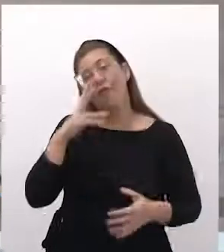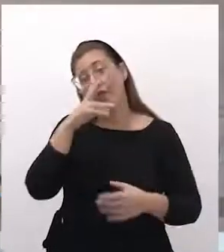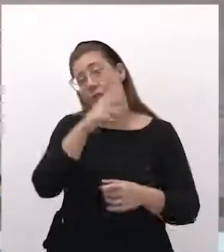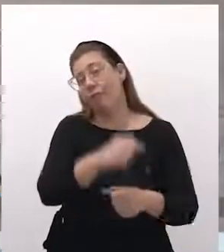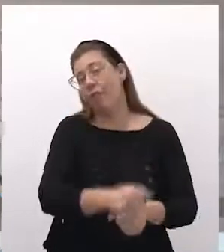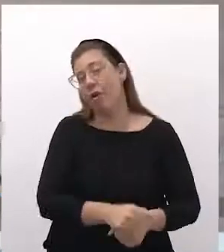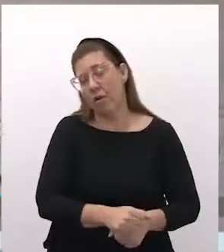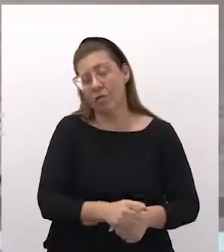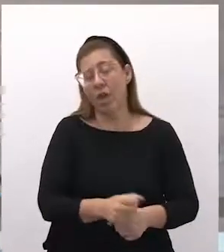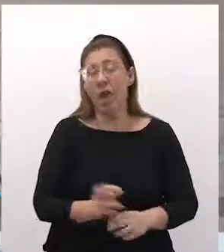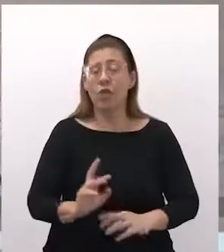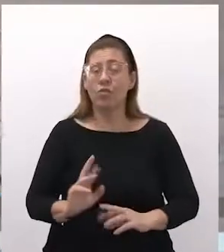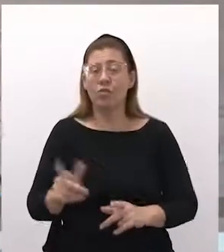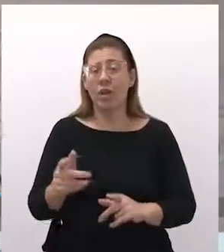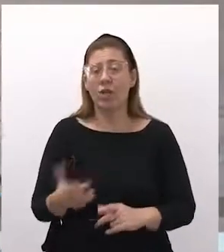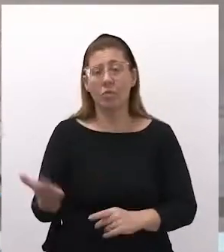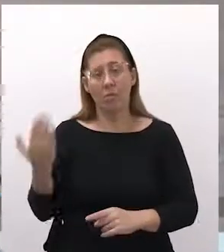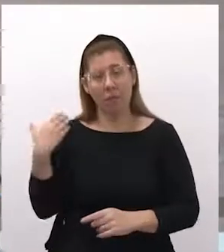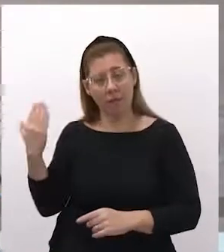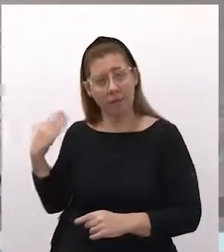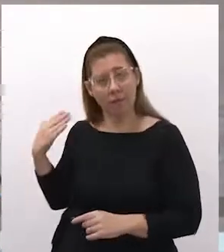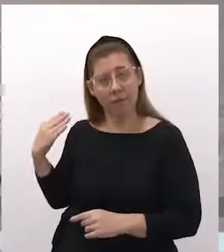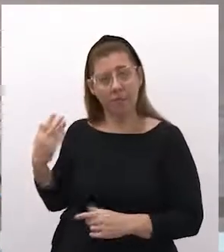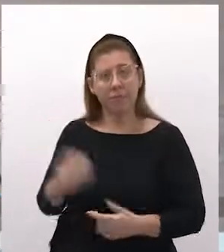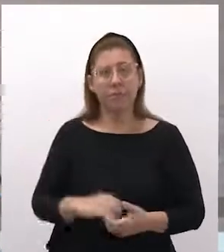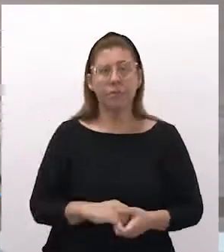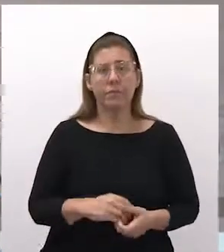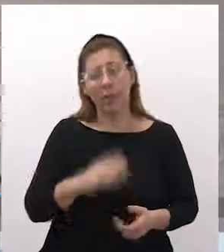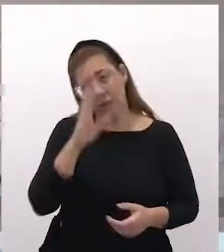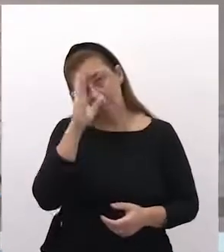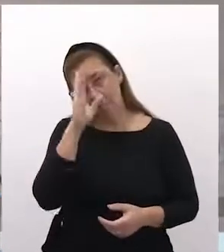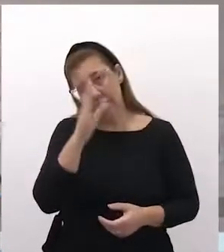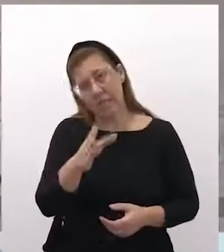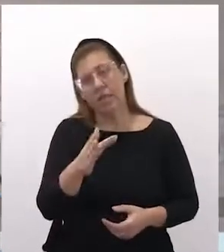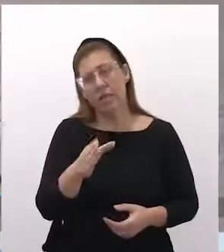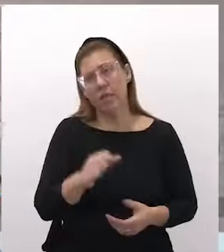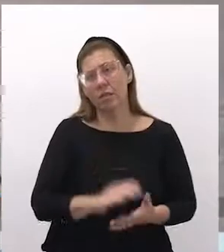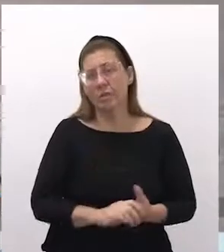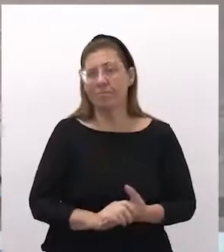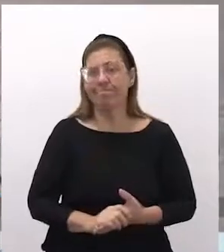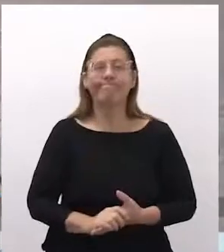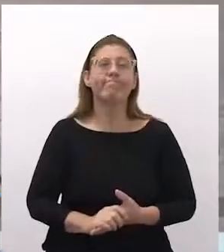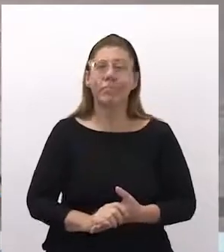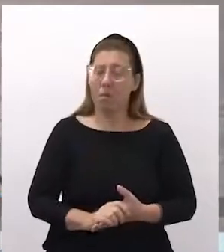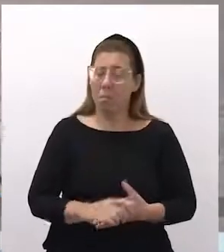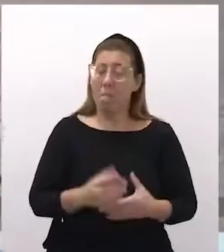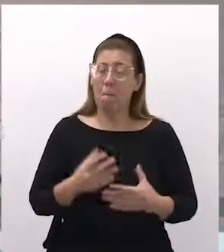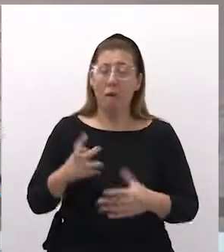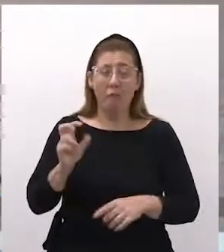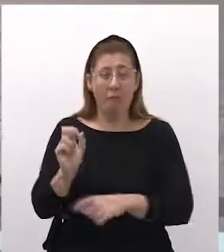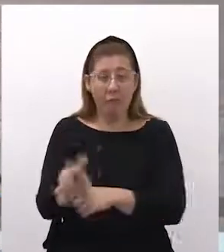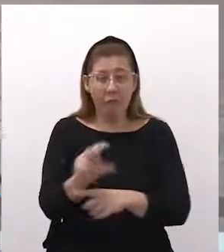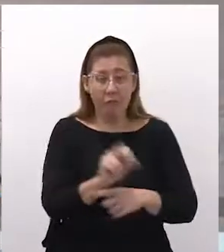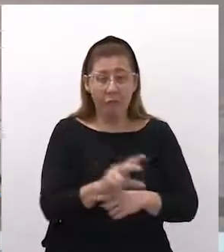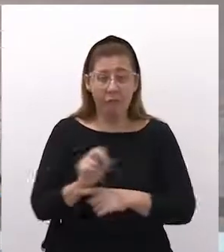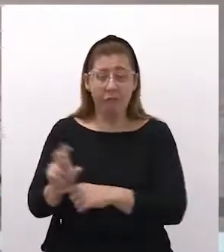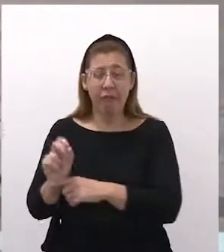diferente daquele lá atrás. E, principalmente, a quantidade de agrotóxicos e mesmo de